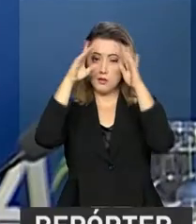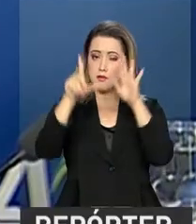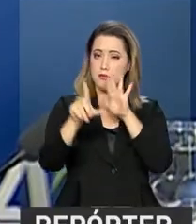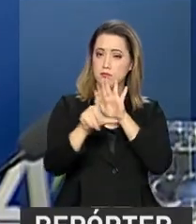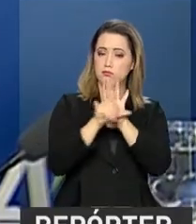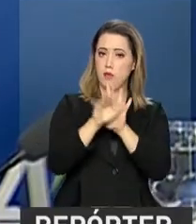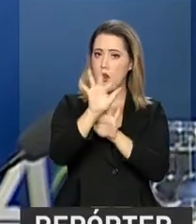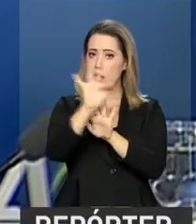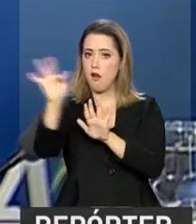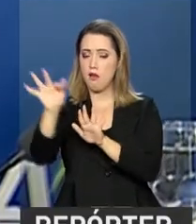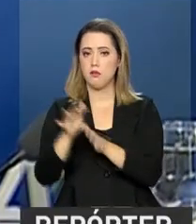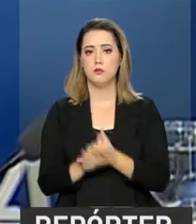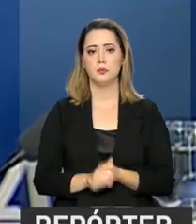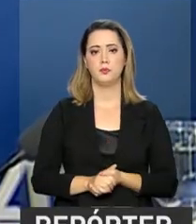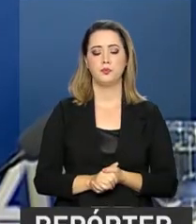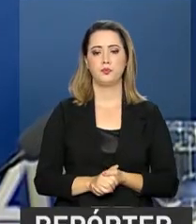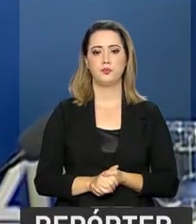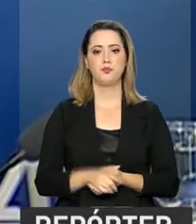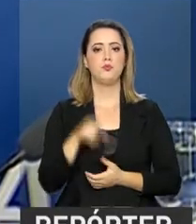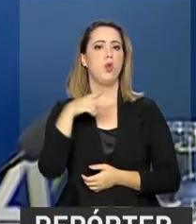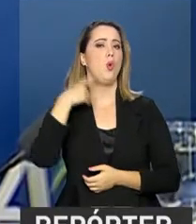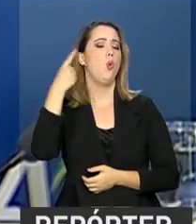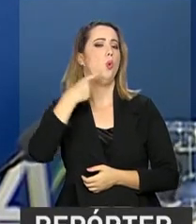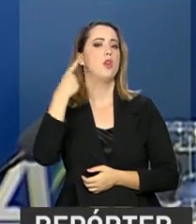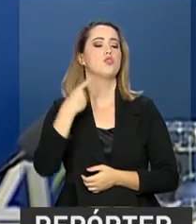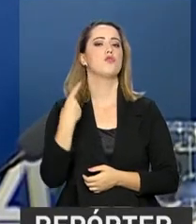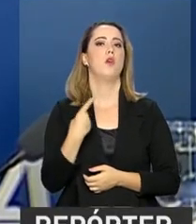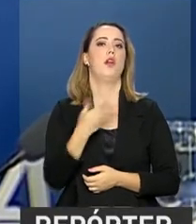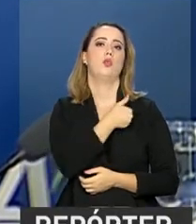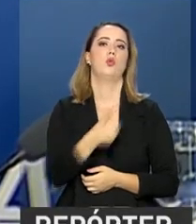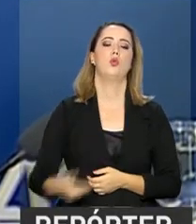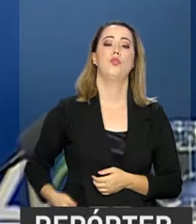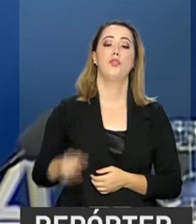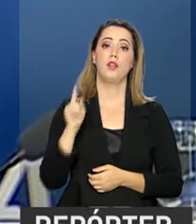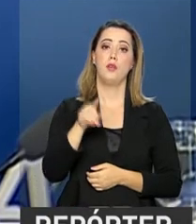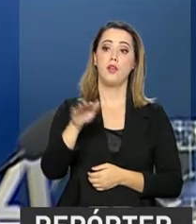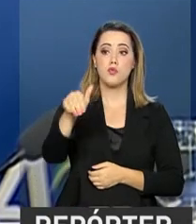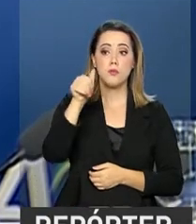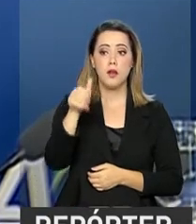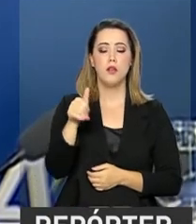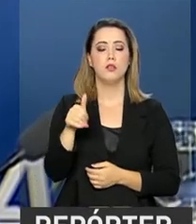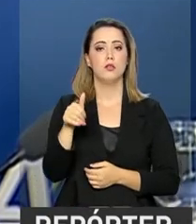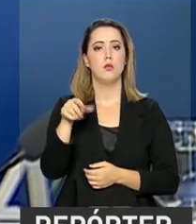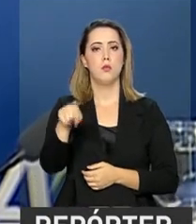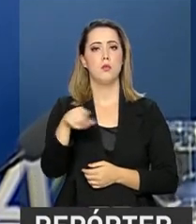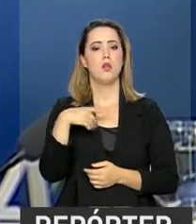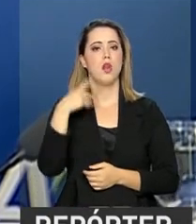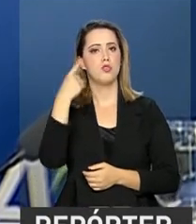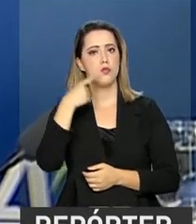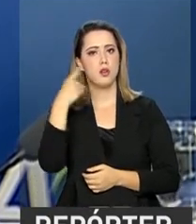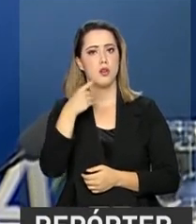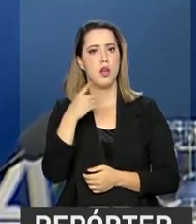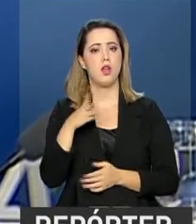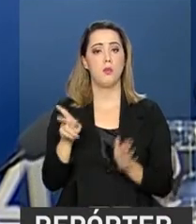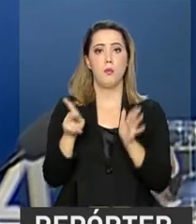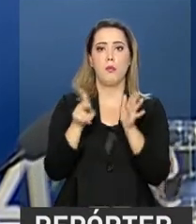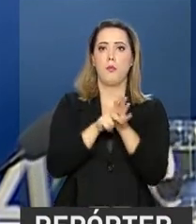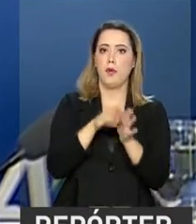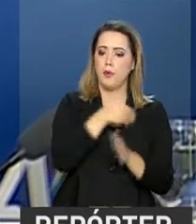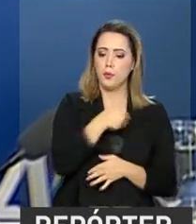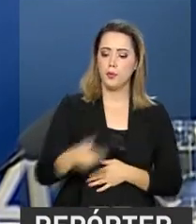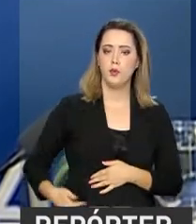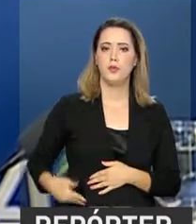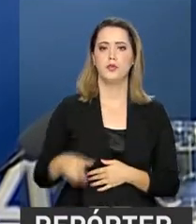advogados públicos são aqueles são chamados para uma causa pública e os advogados públicos têm esta consciência